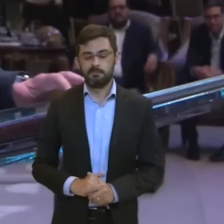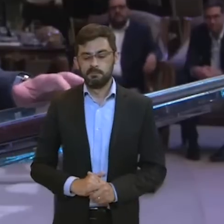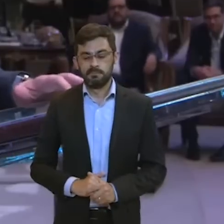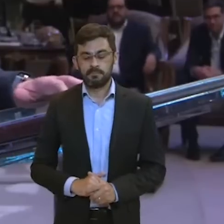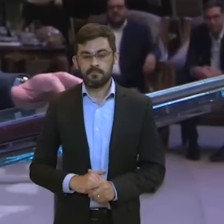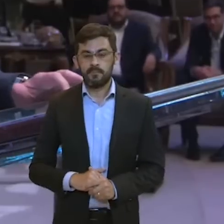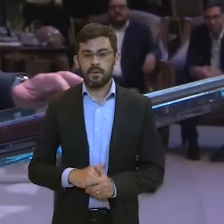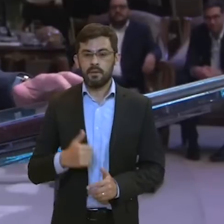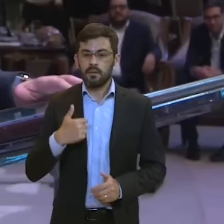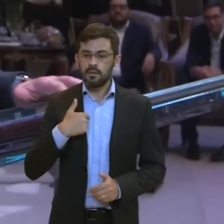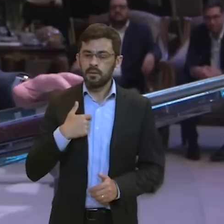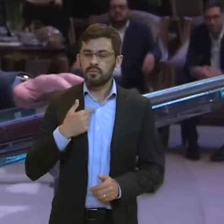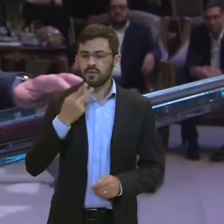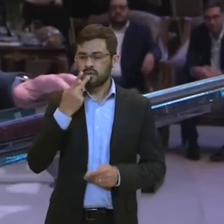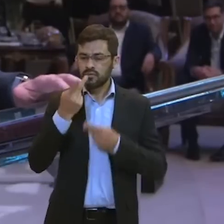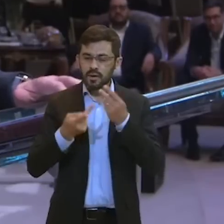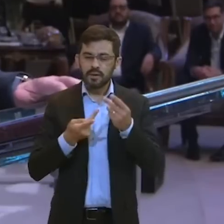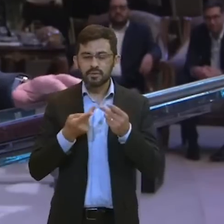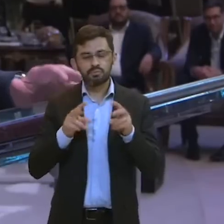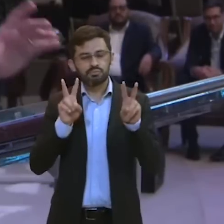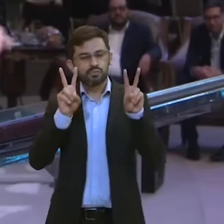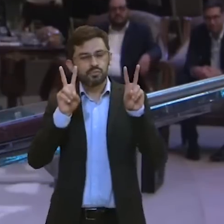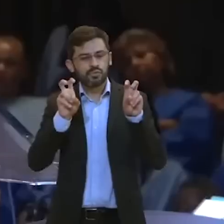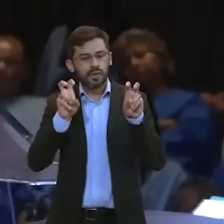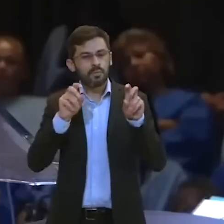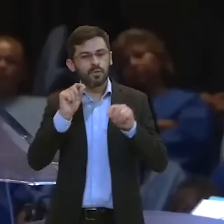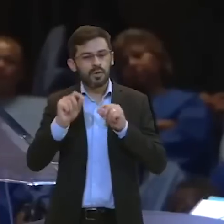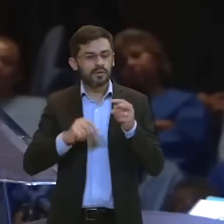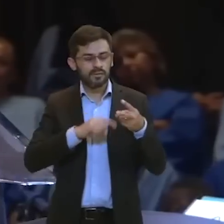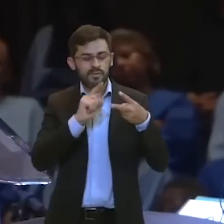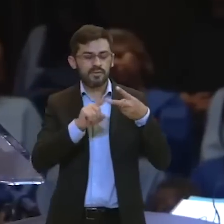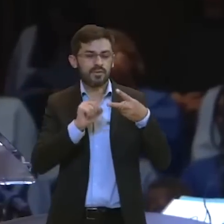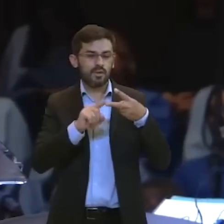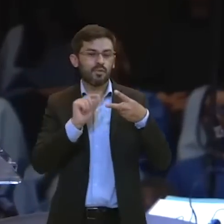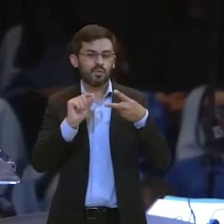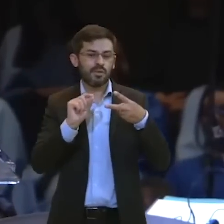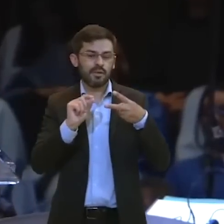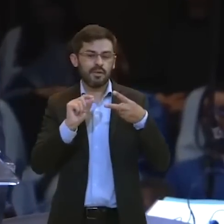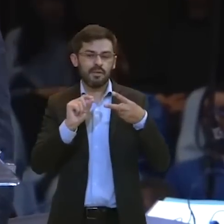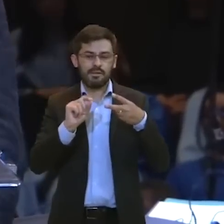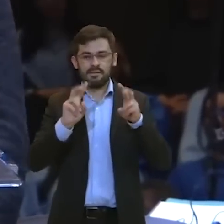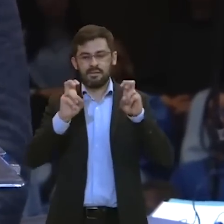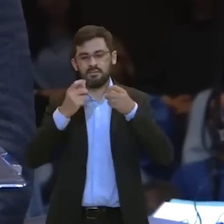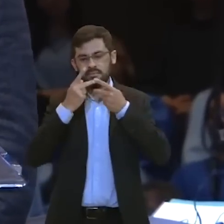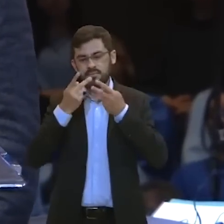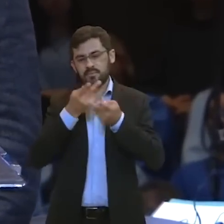Eu coloquei o seguinte título para esse segundo ponto do meu sermão: